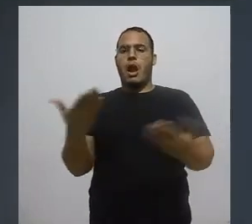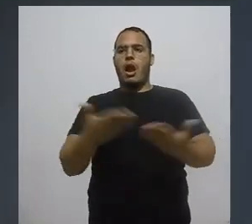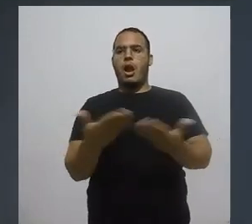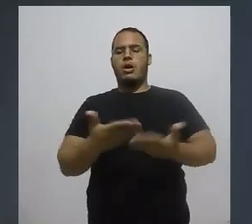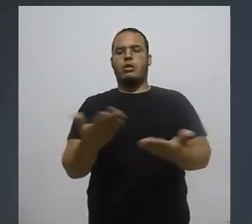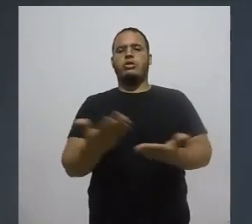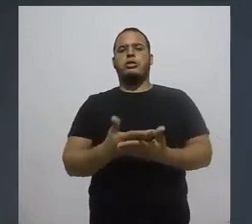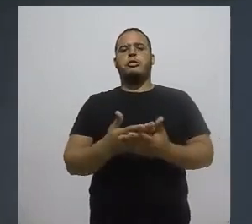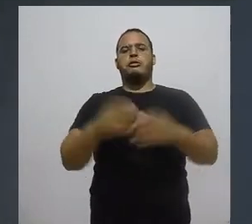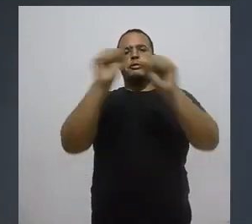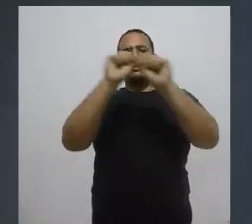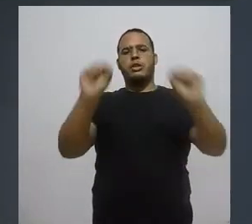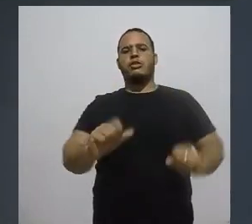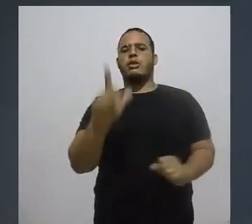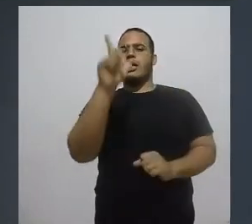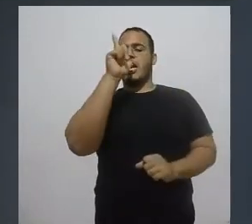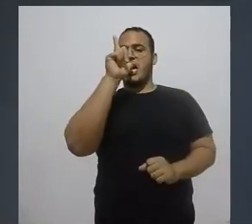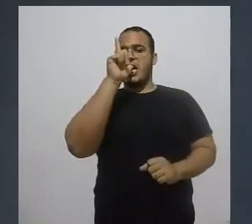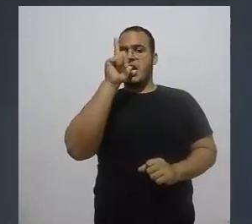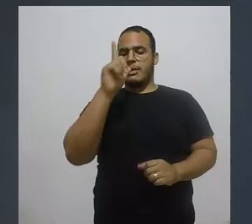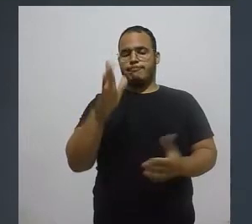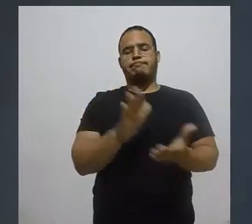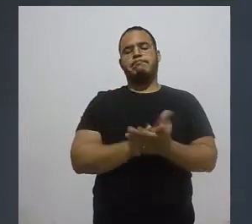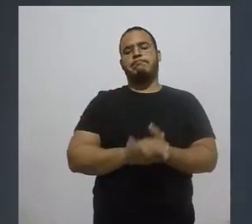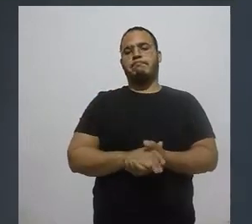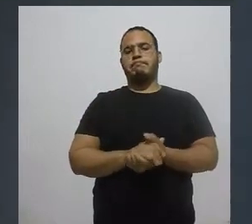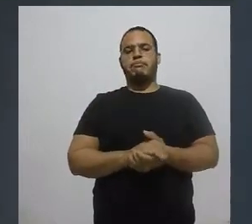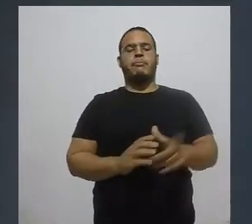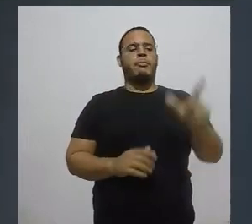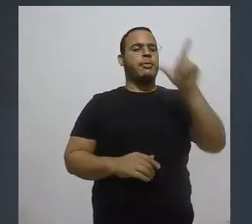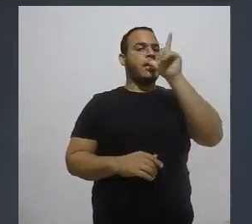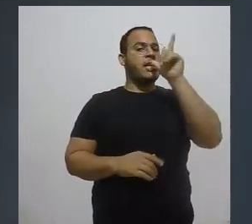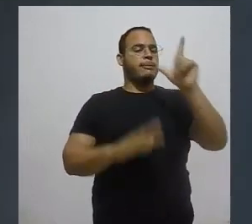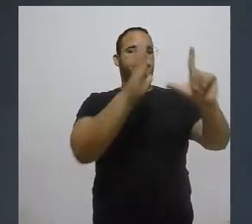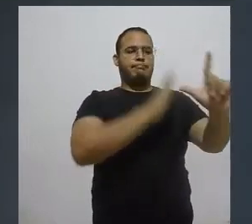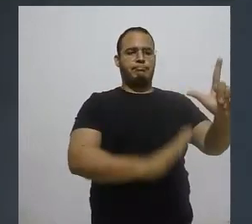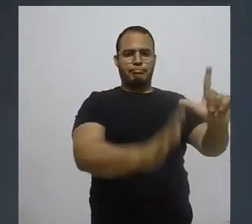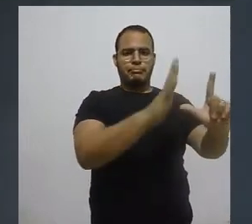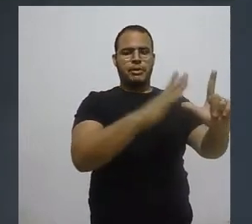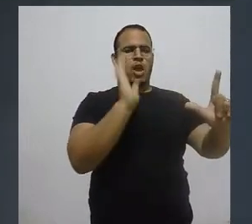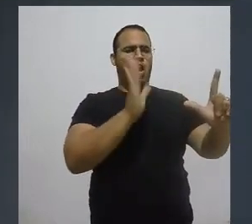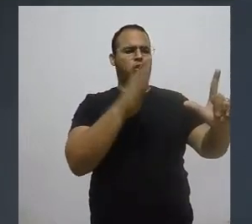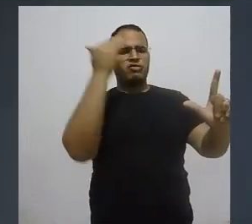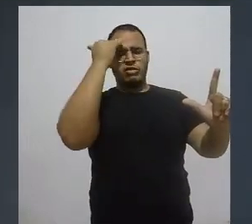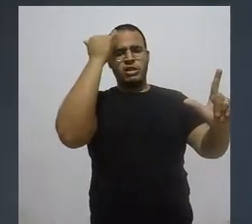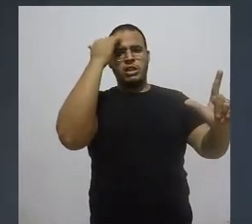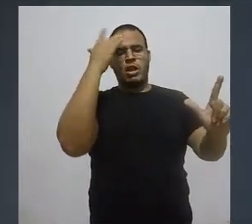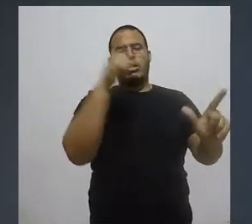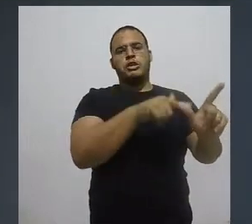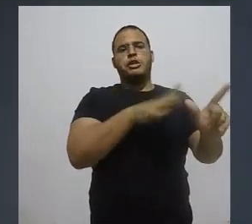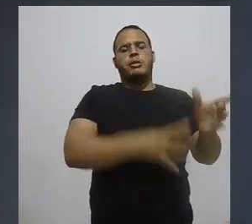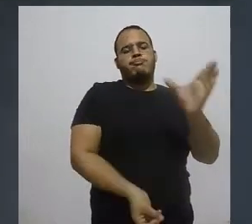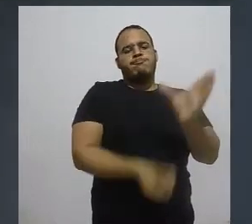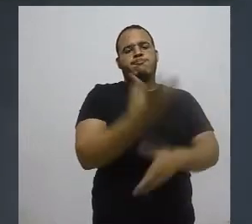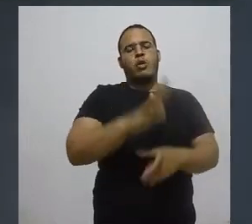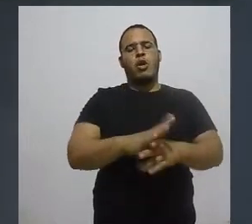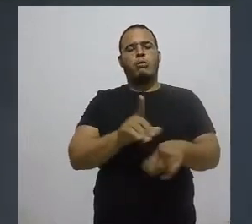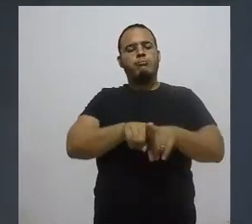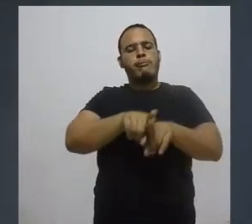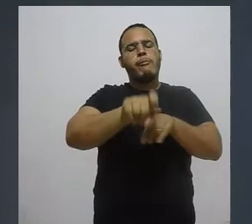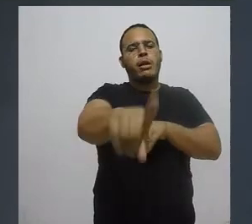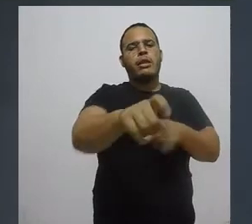vai entrar no sistema genital masculino. O sistema masculino, né, a gente já viu aí que ele vai garantir a produção do espermatozoide,